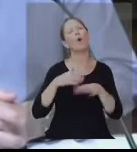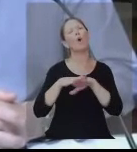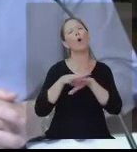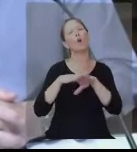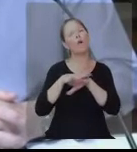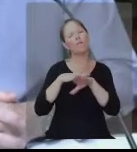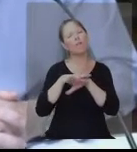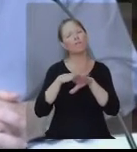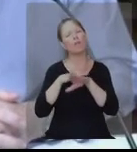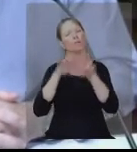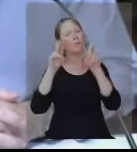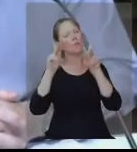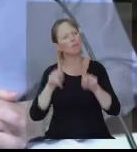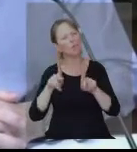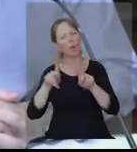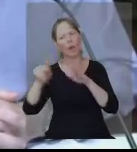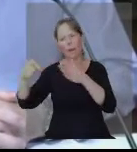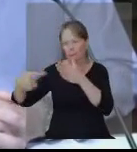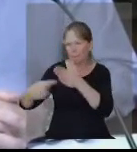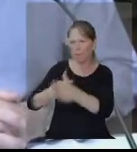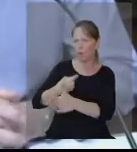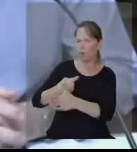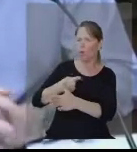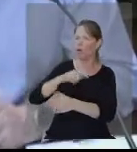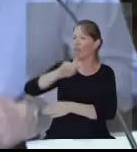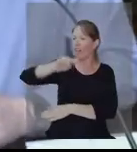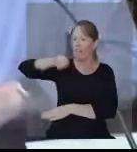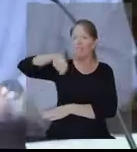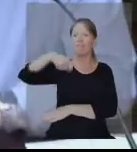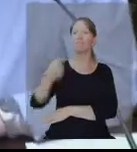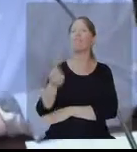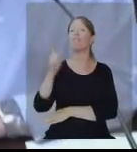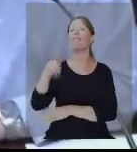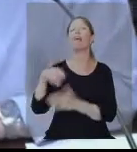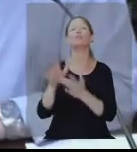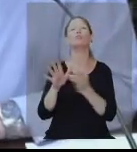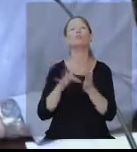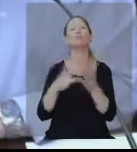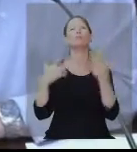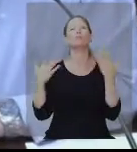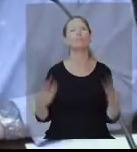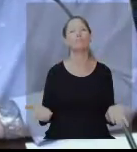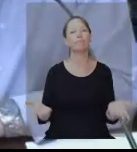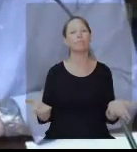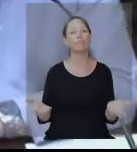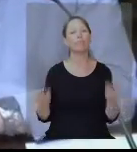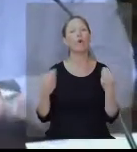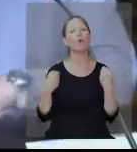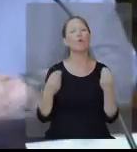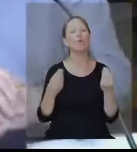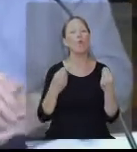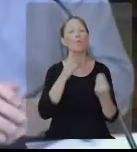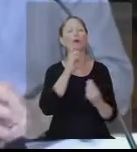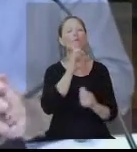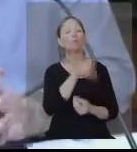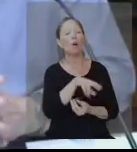me disse, afinal, quem é Jesus Cristo? O que o senhor diz para alguém que lhe pergunta isso? É,